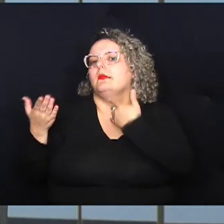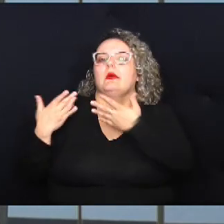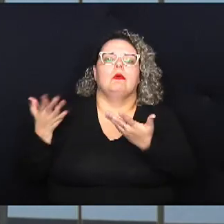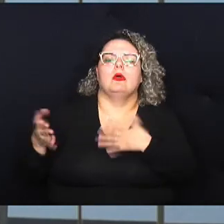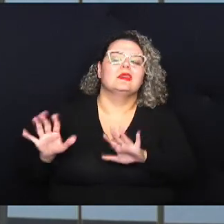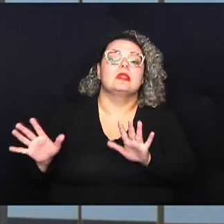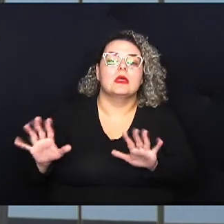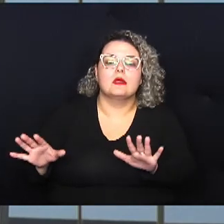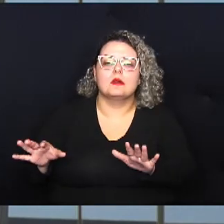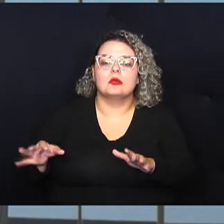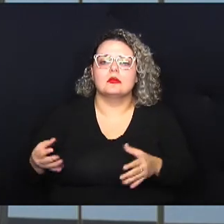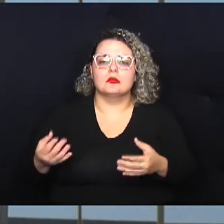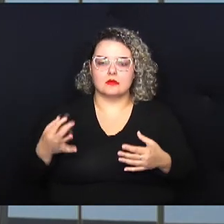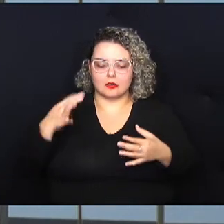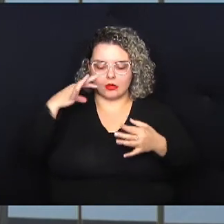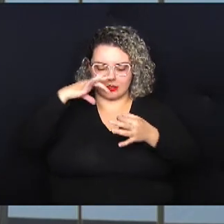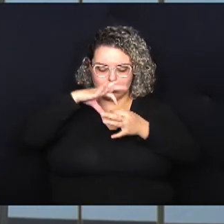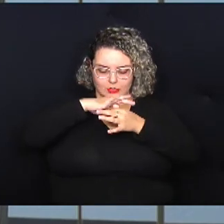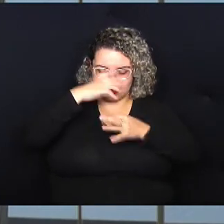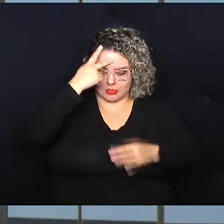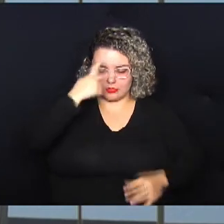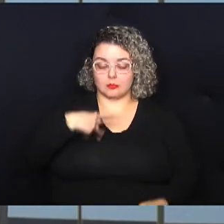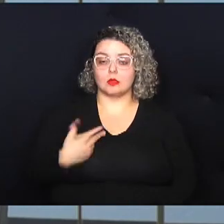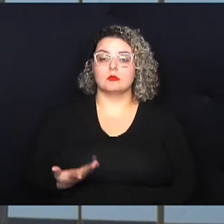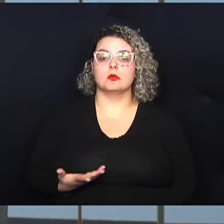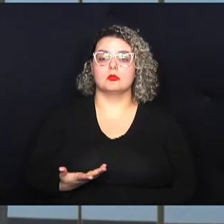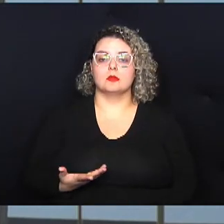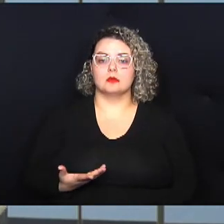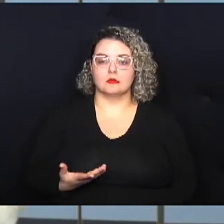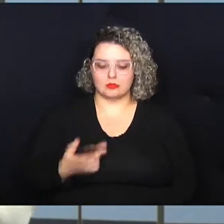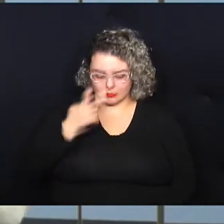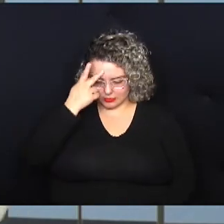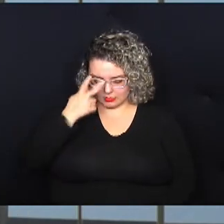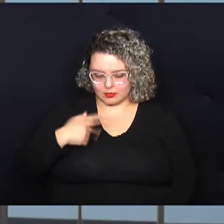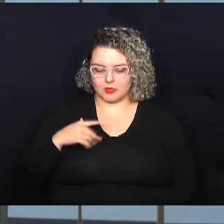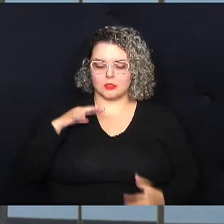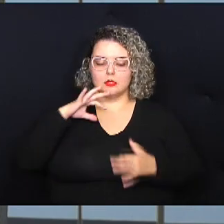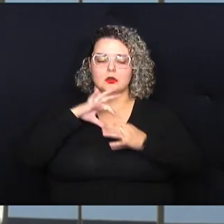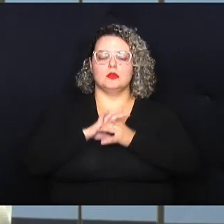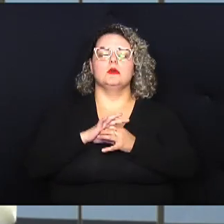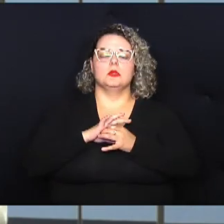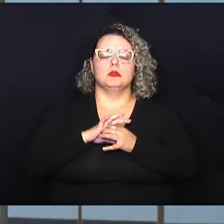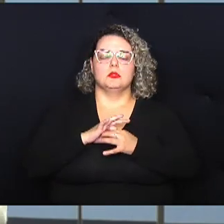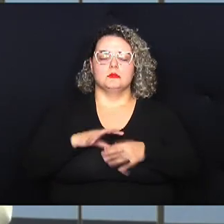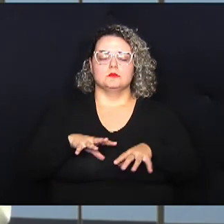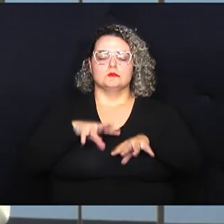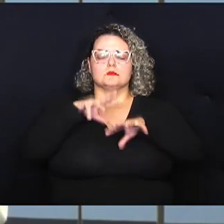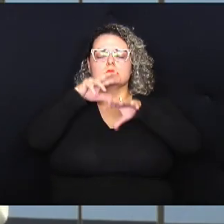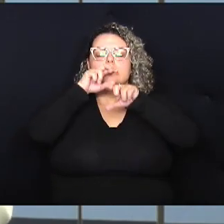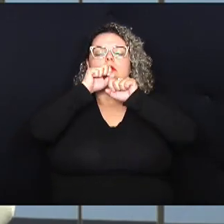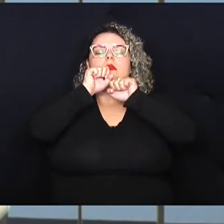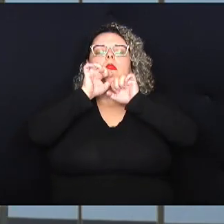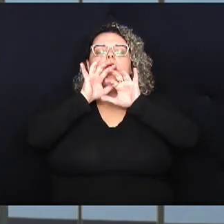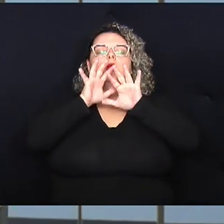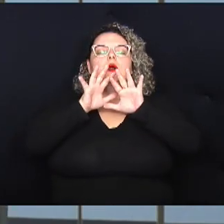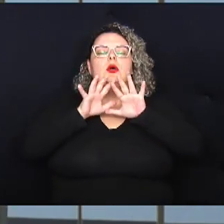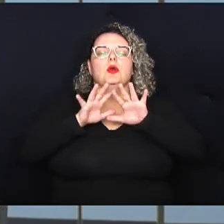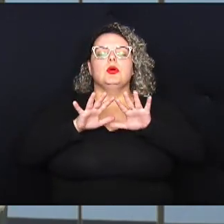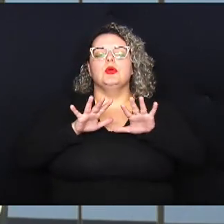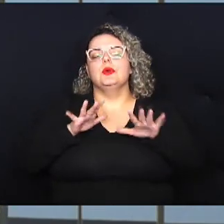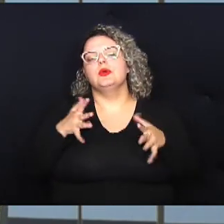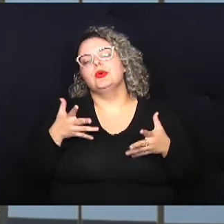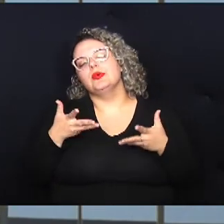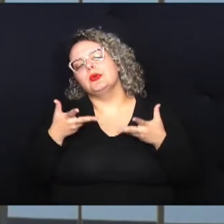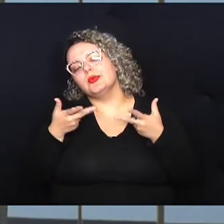fiada, não, se conecte, né? Com você mesmo. Aquela respiração gostosa, né? Tenta